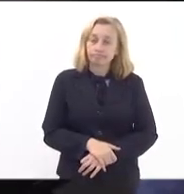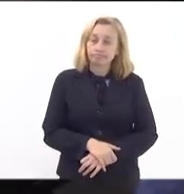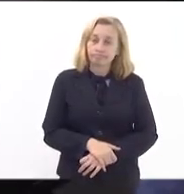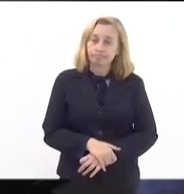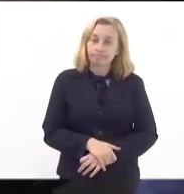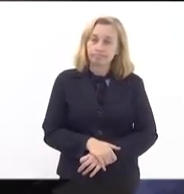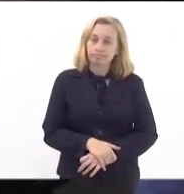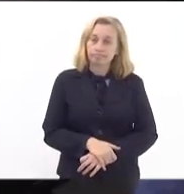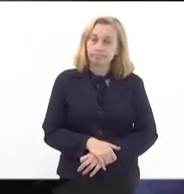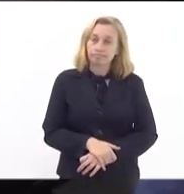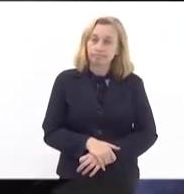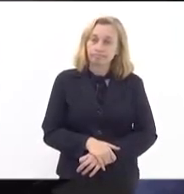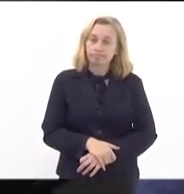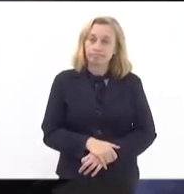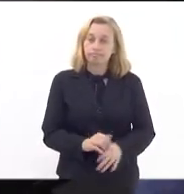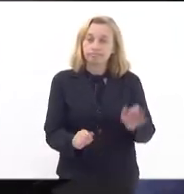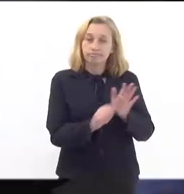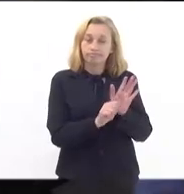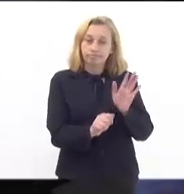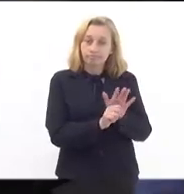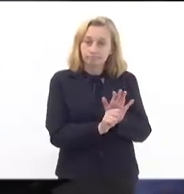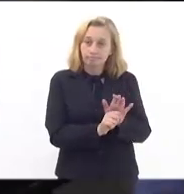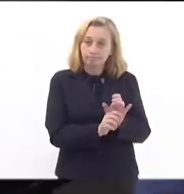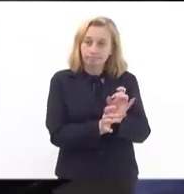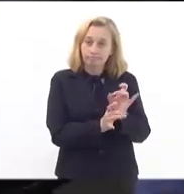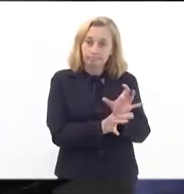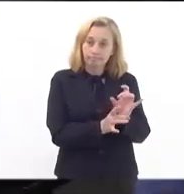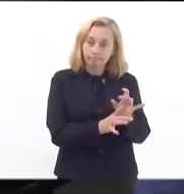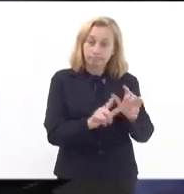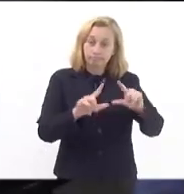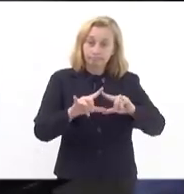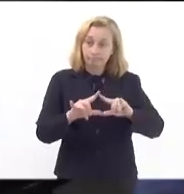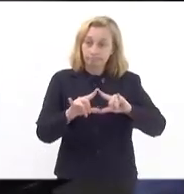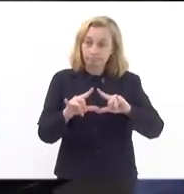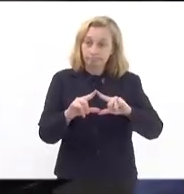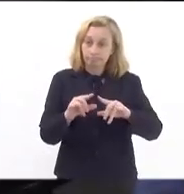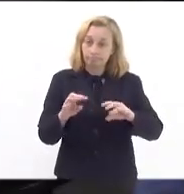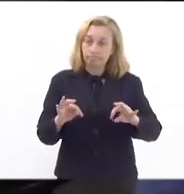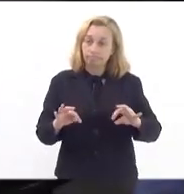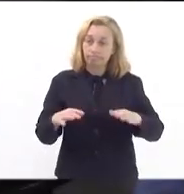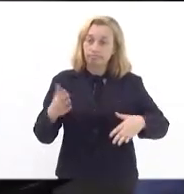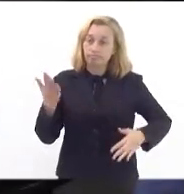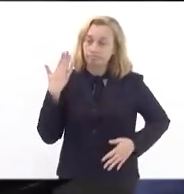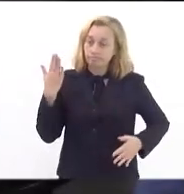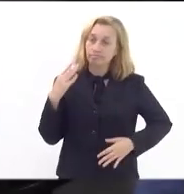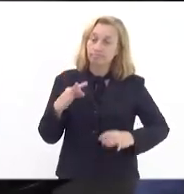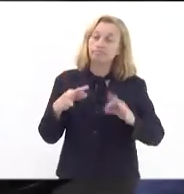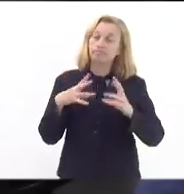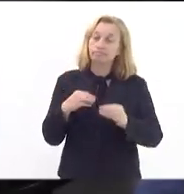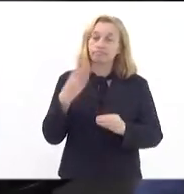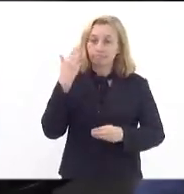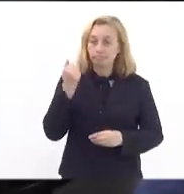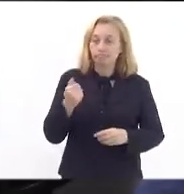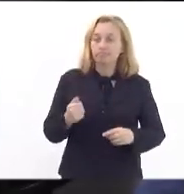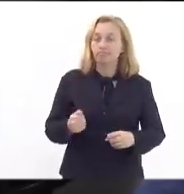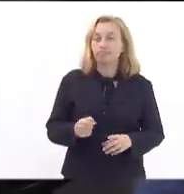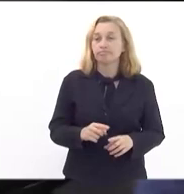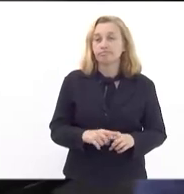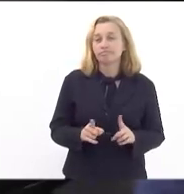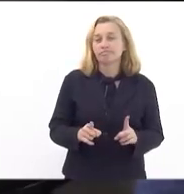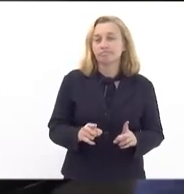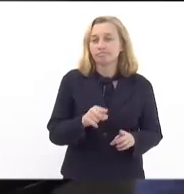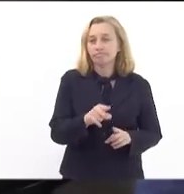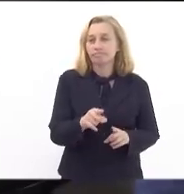predomínio do narcotráfico e da Divisa a gente sabe disso tudo que a gente acompanhe lê mas eu acho que